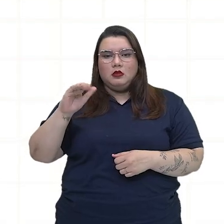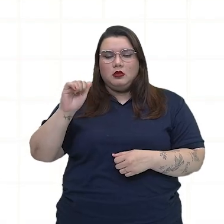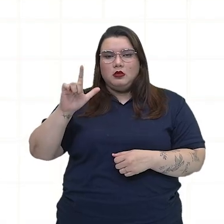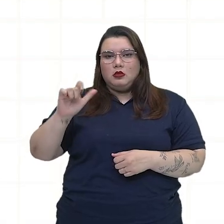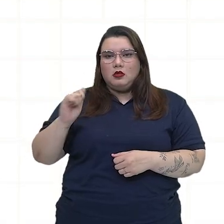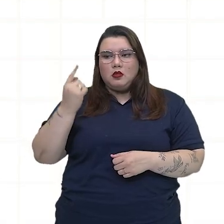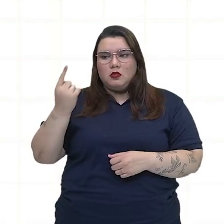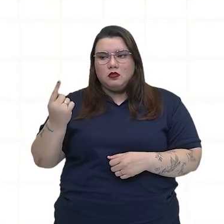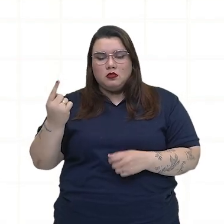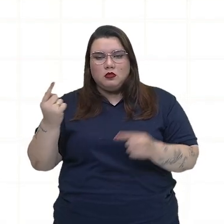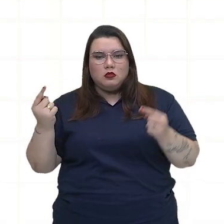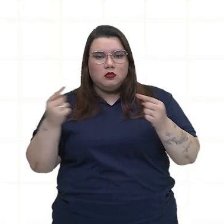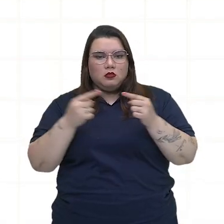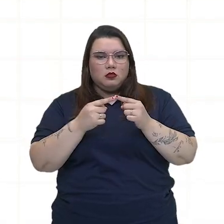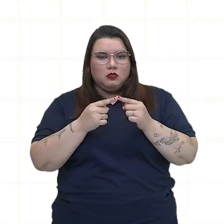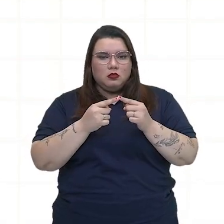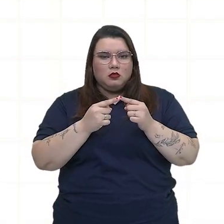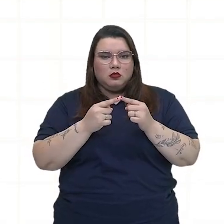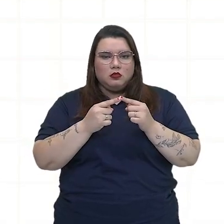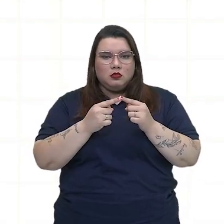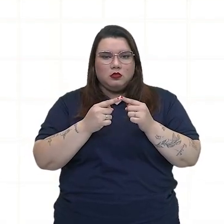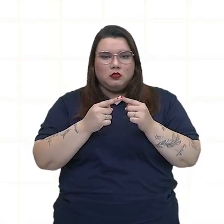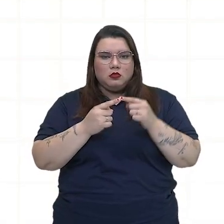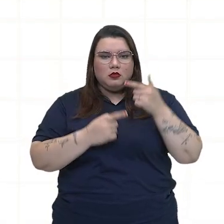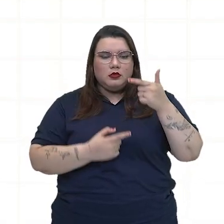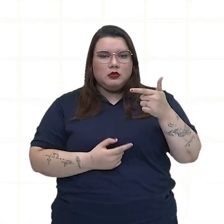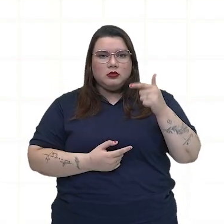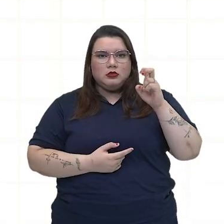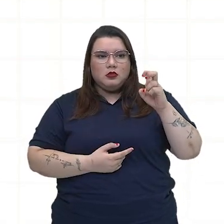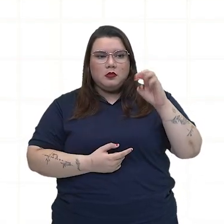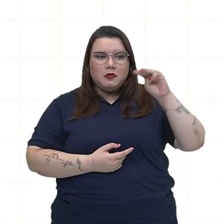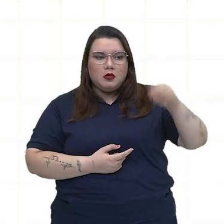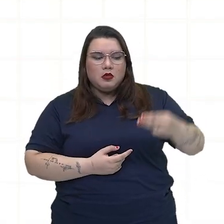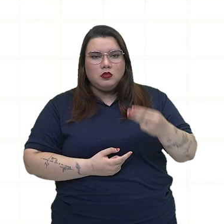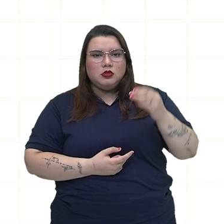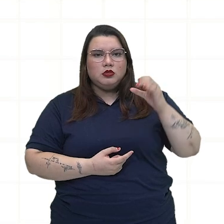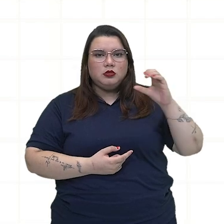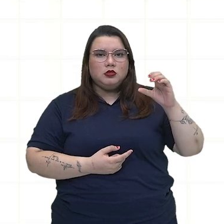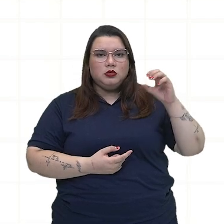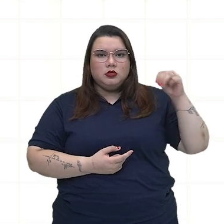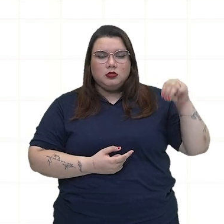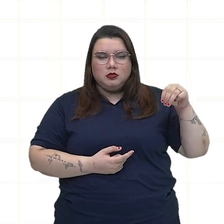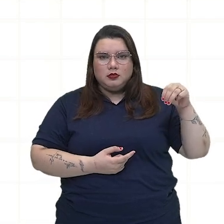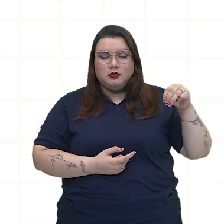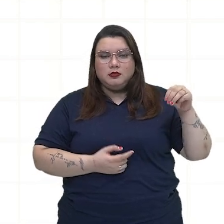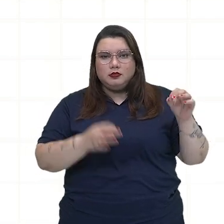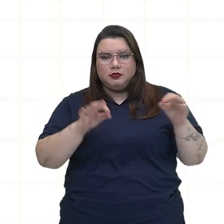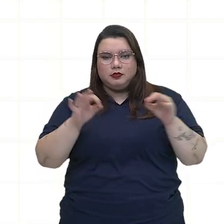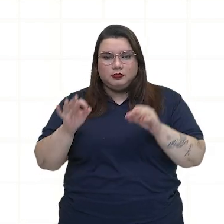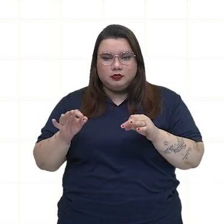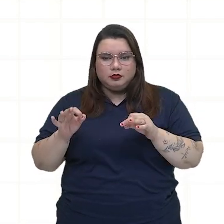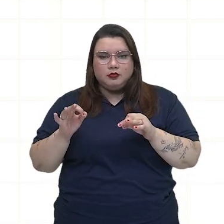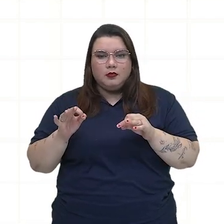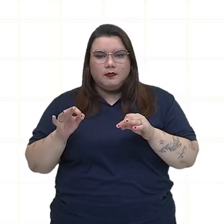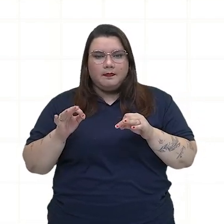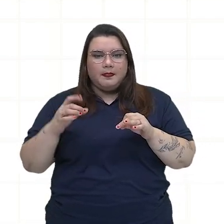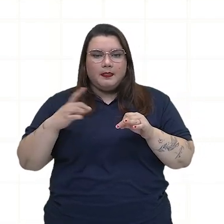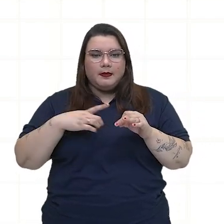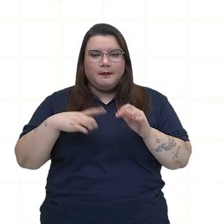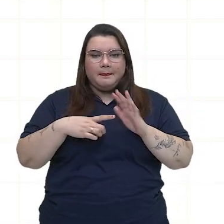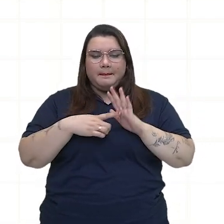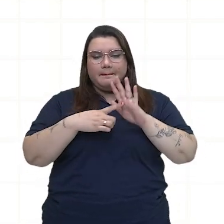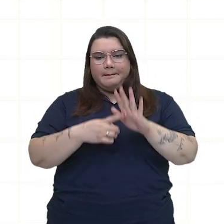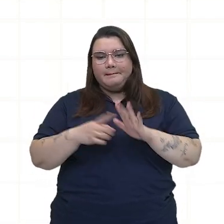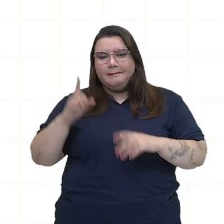1 para 25 milhões de centímetros. Enquanto aí eu tenho em